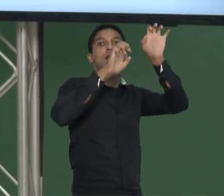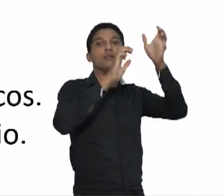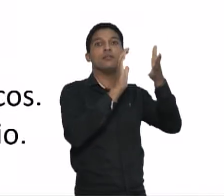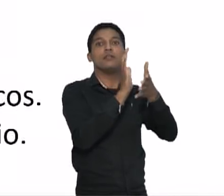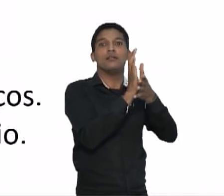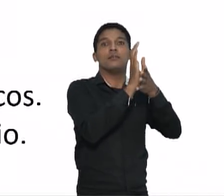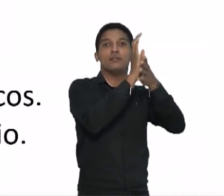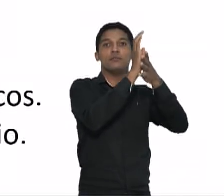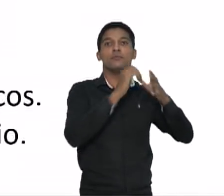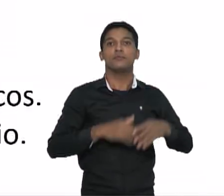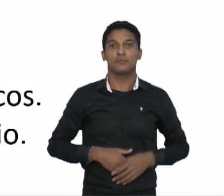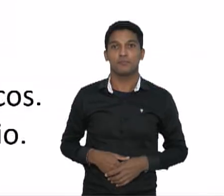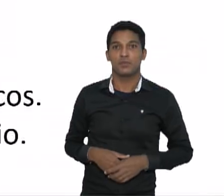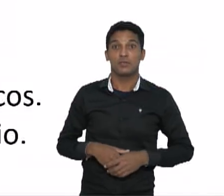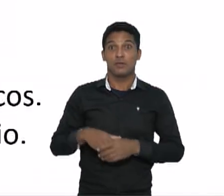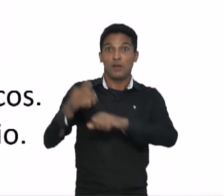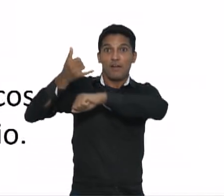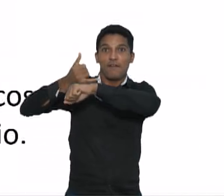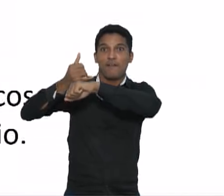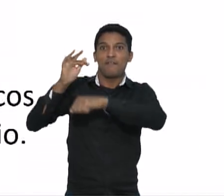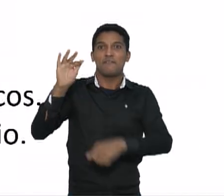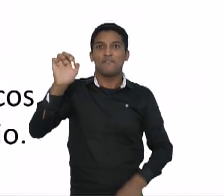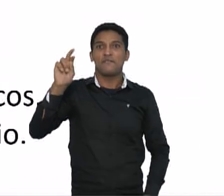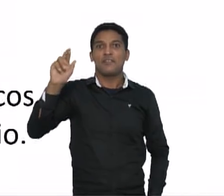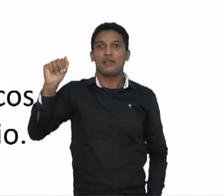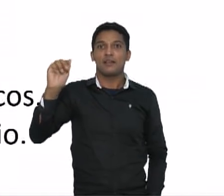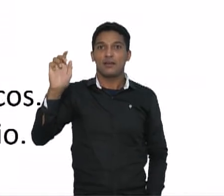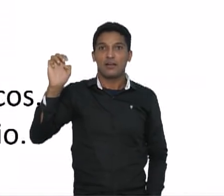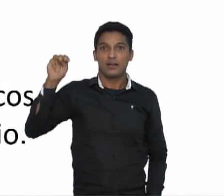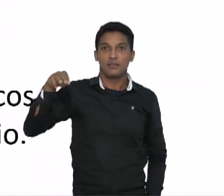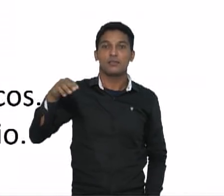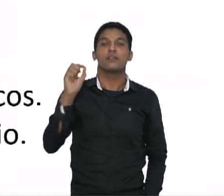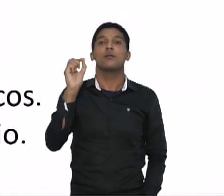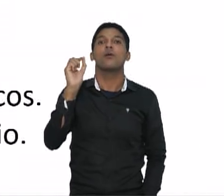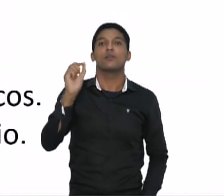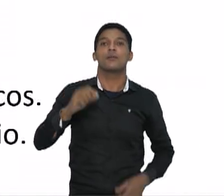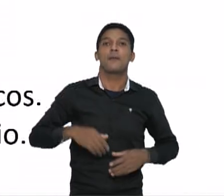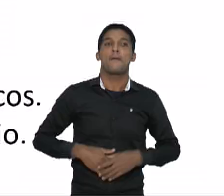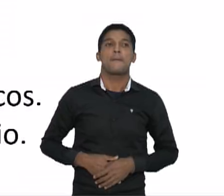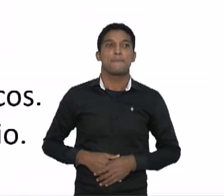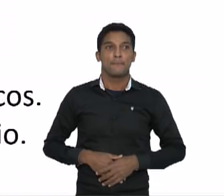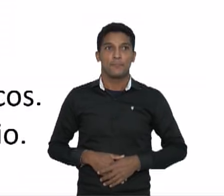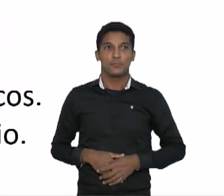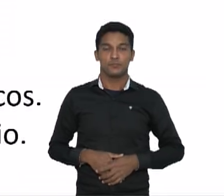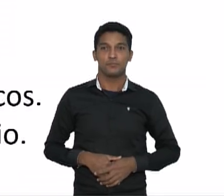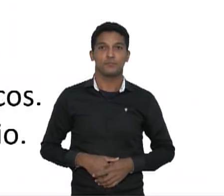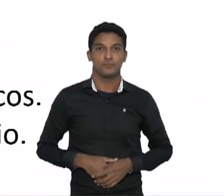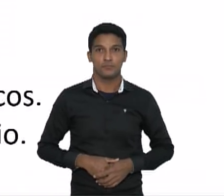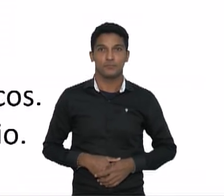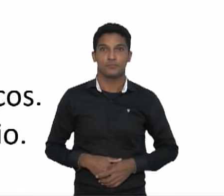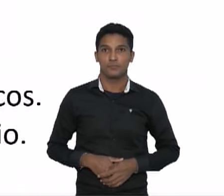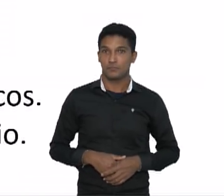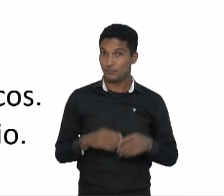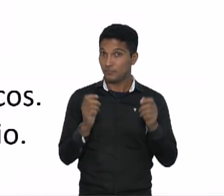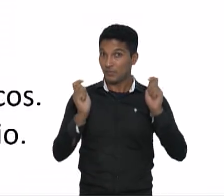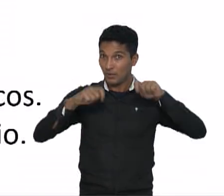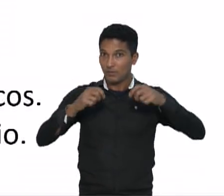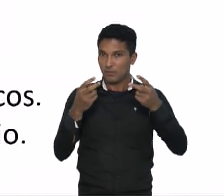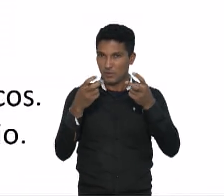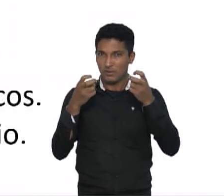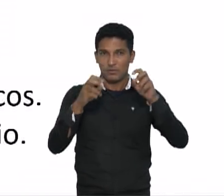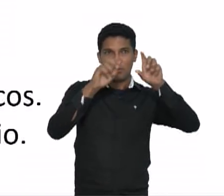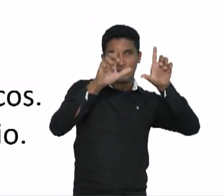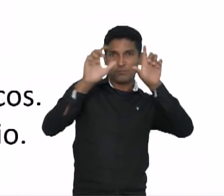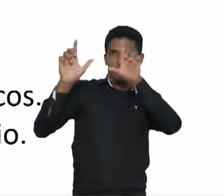os blocantes mecânicos e os aparelhos de freio. Vocês podem perceber que, na verdade, todos